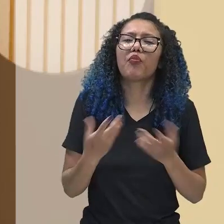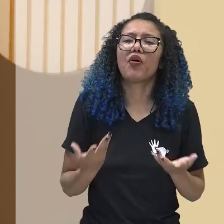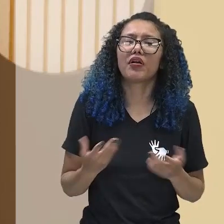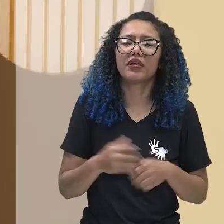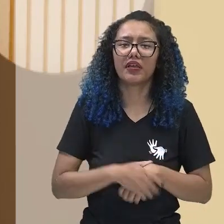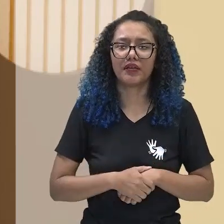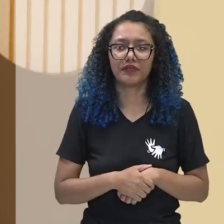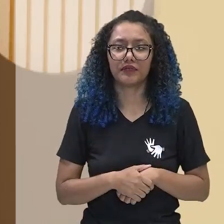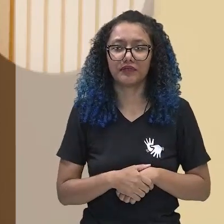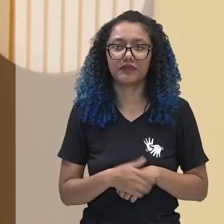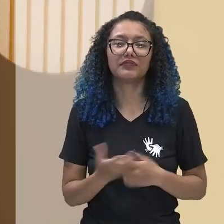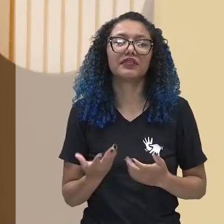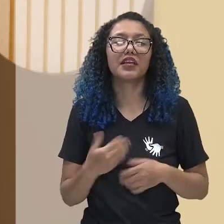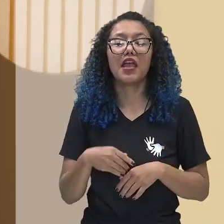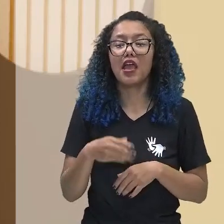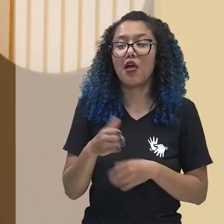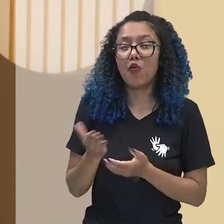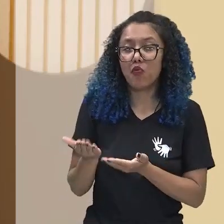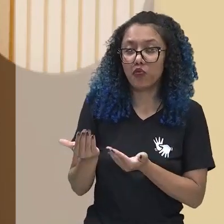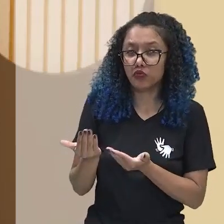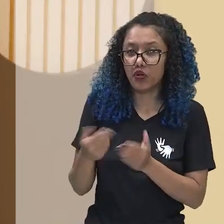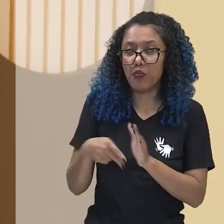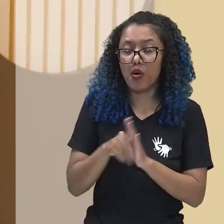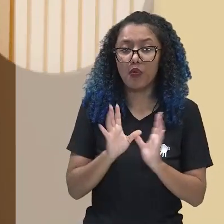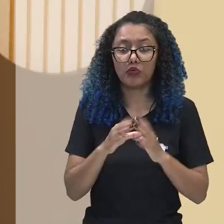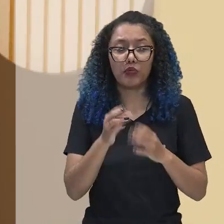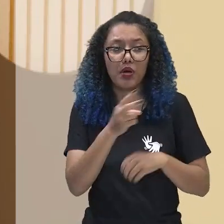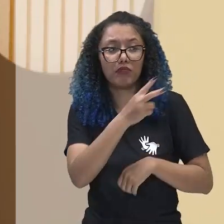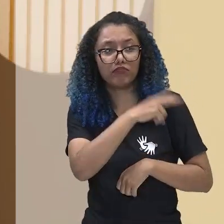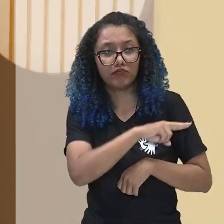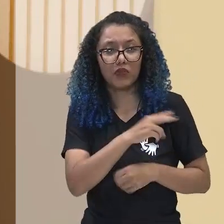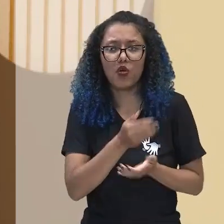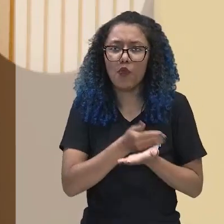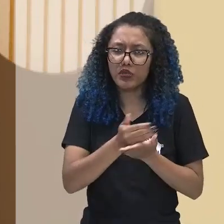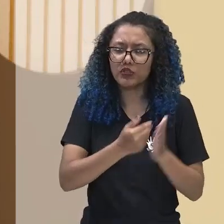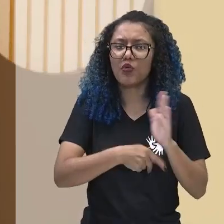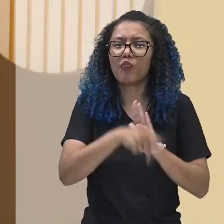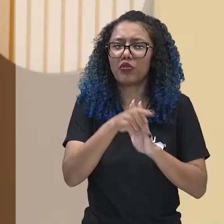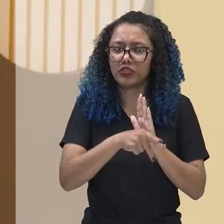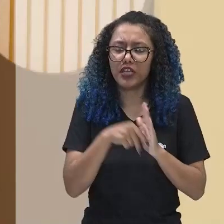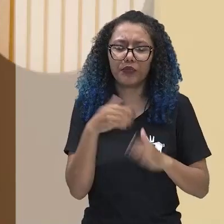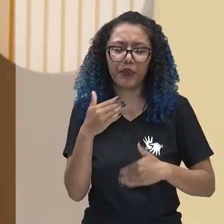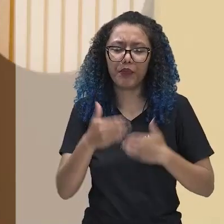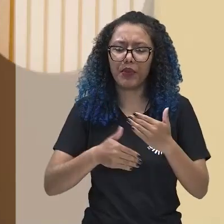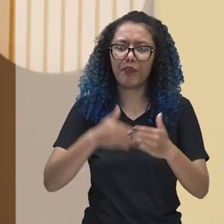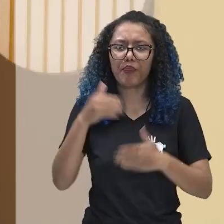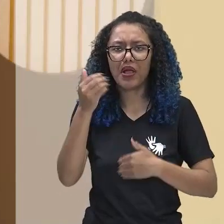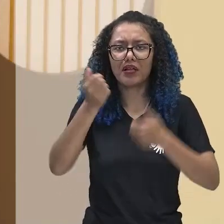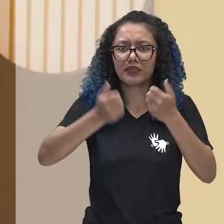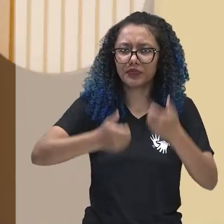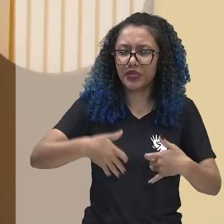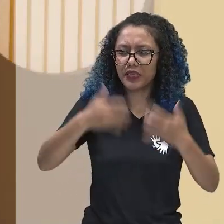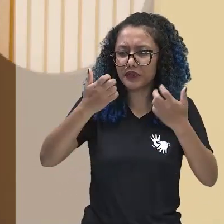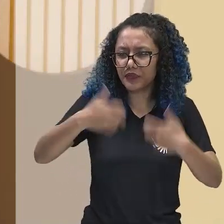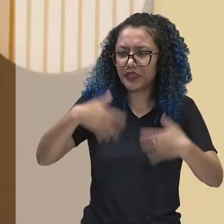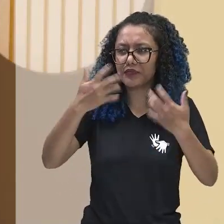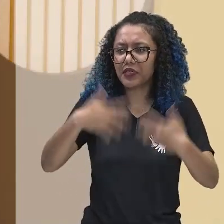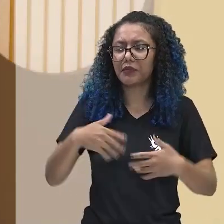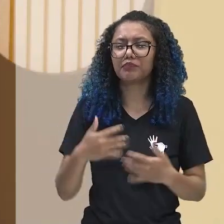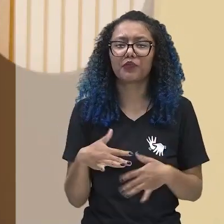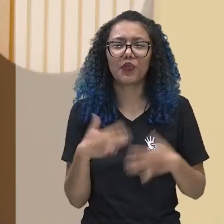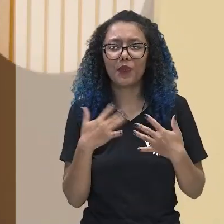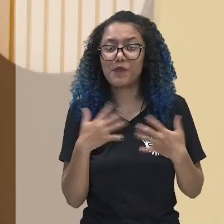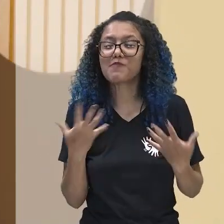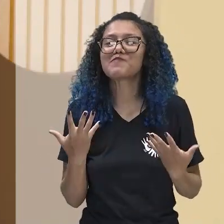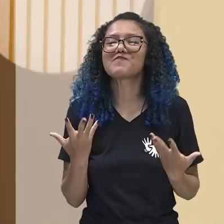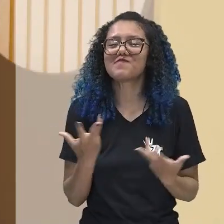do segundo ano do ensino médio que iniciou o projeto e começa a contar toda a história. Será algo maravilhoso, algo